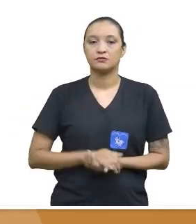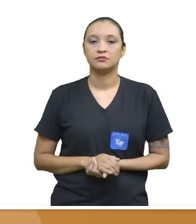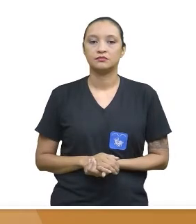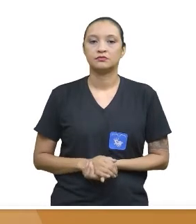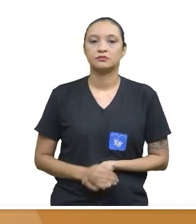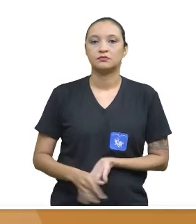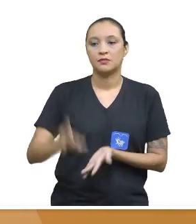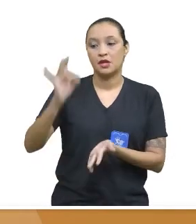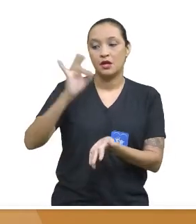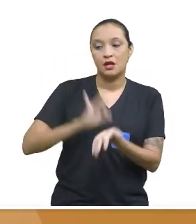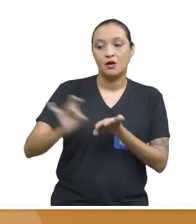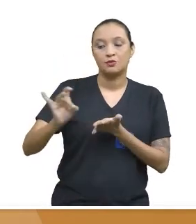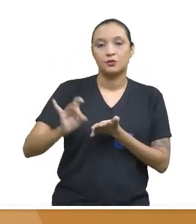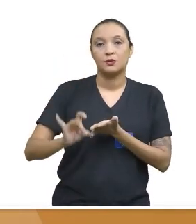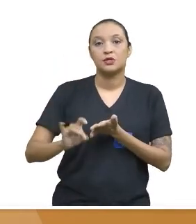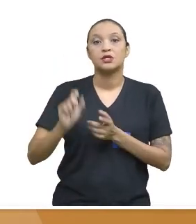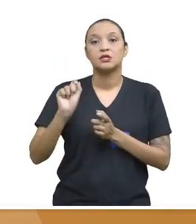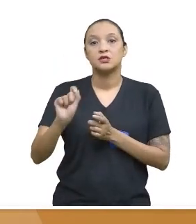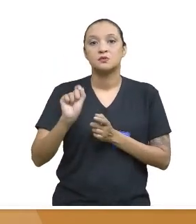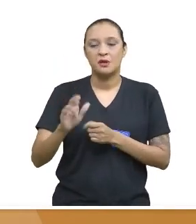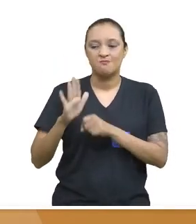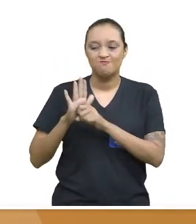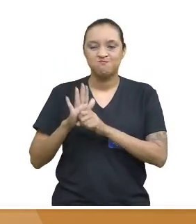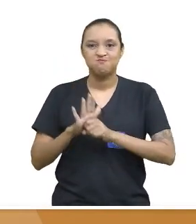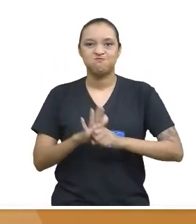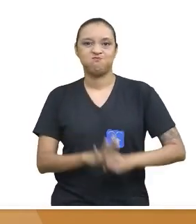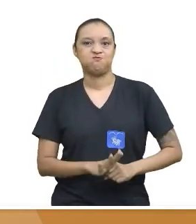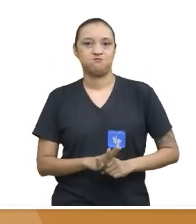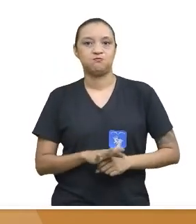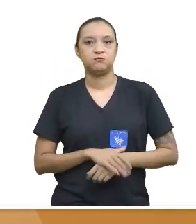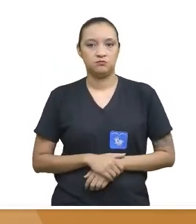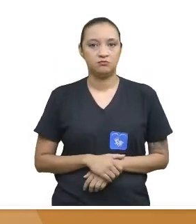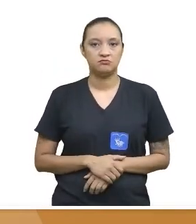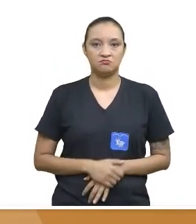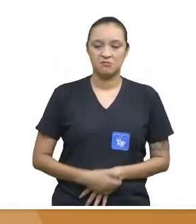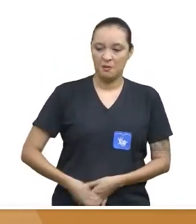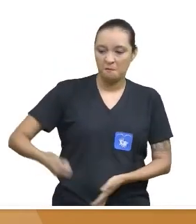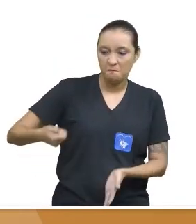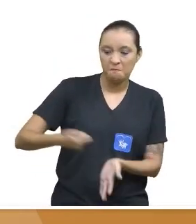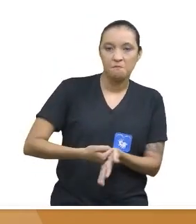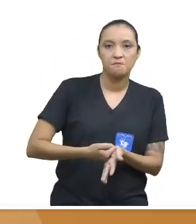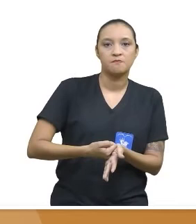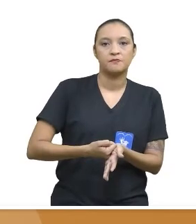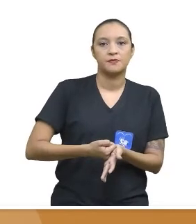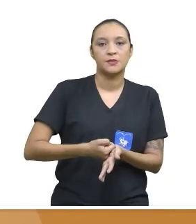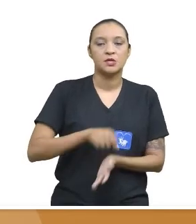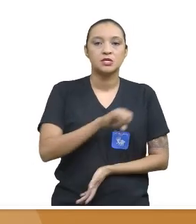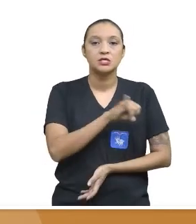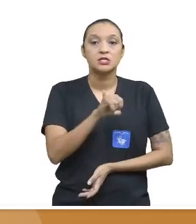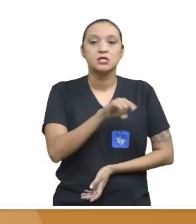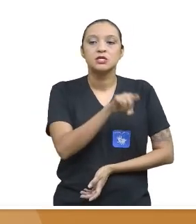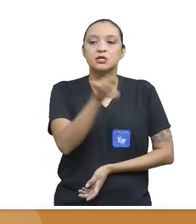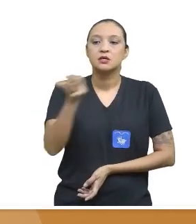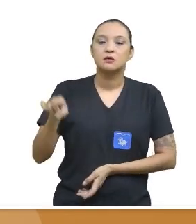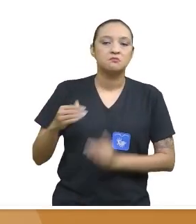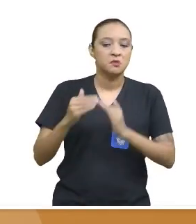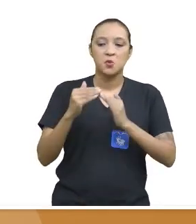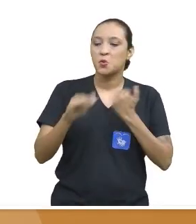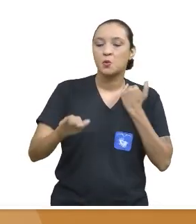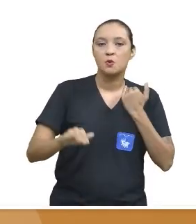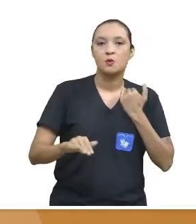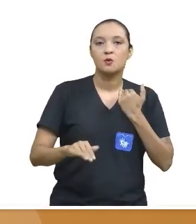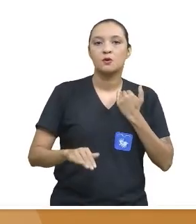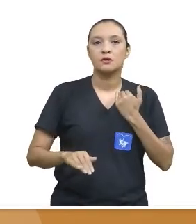a repressão. O que é repressão? Punir toda e qualquer pessoa que questione ou